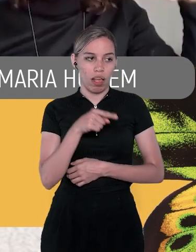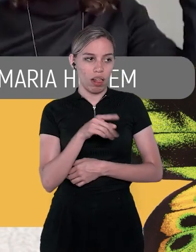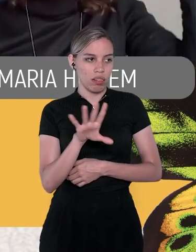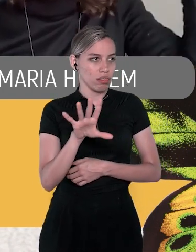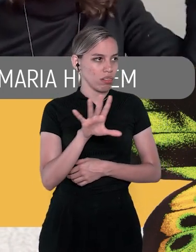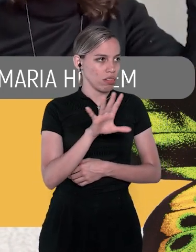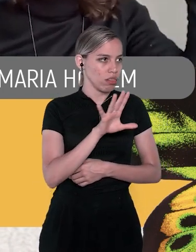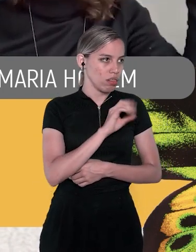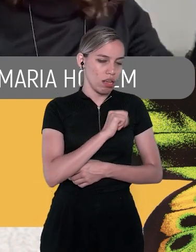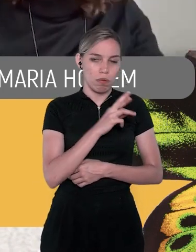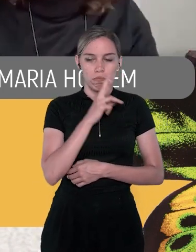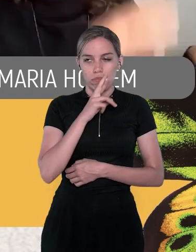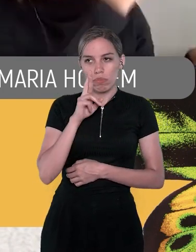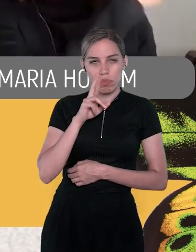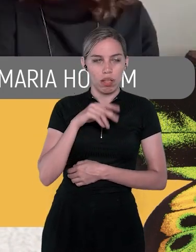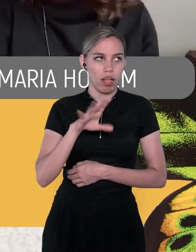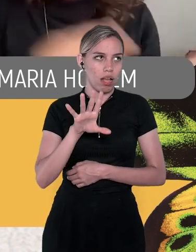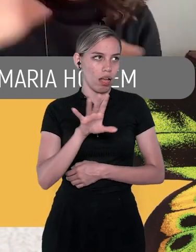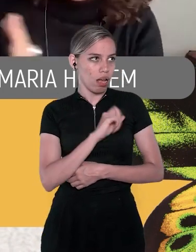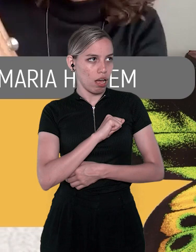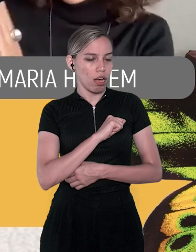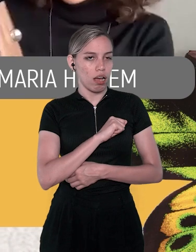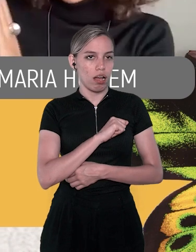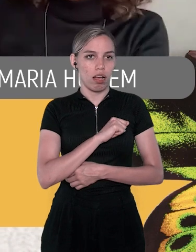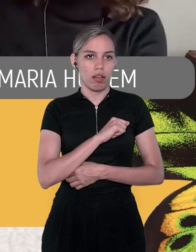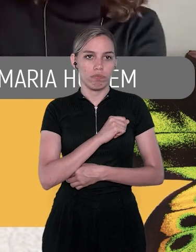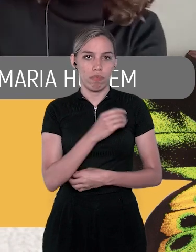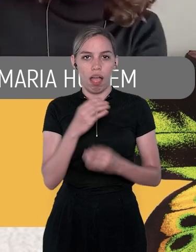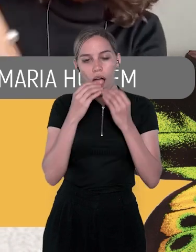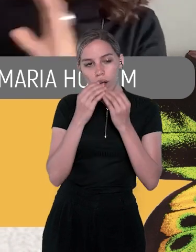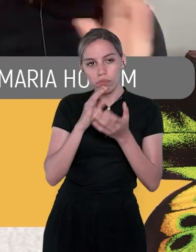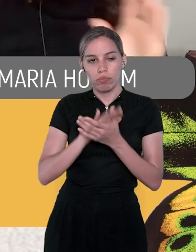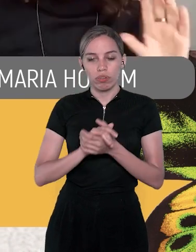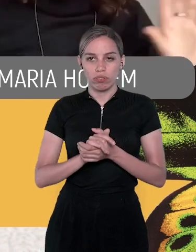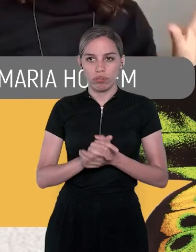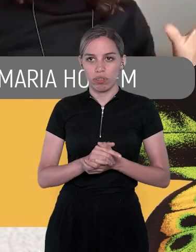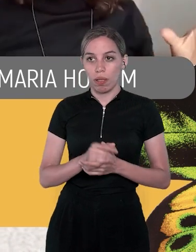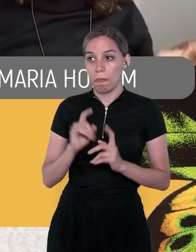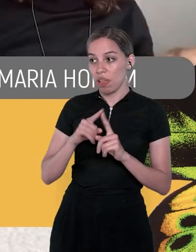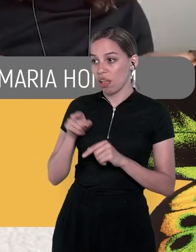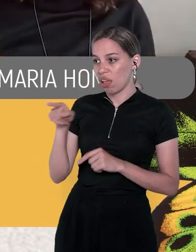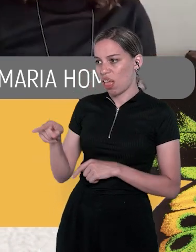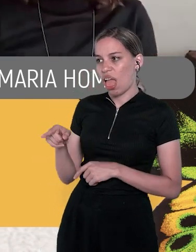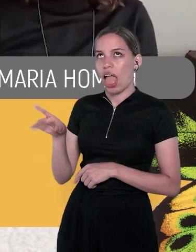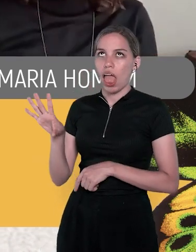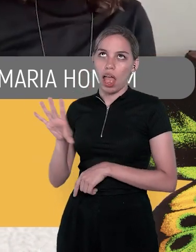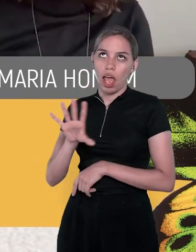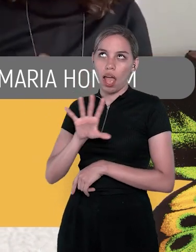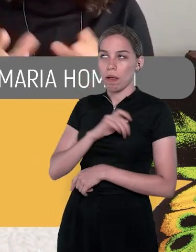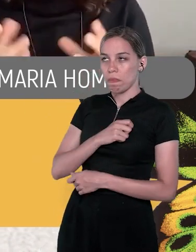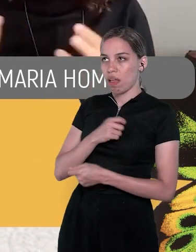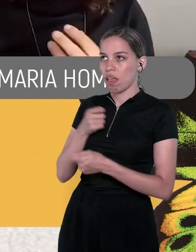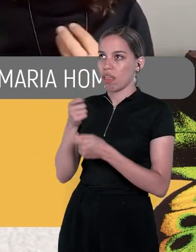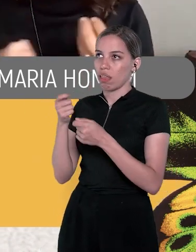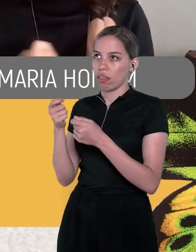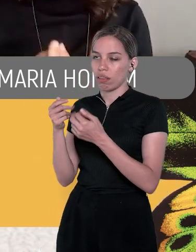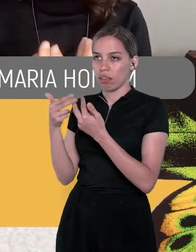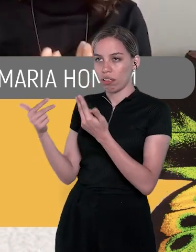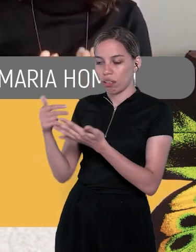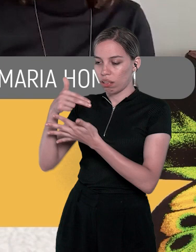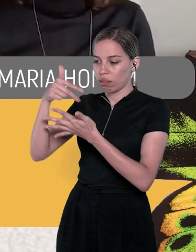ele gosta de fast food, que horrível. Ai, ela só vai... Mas aí eles estão ótimos, porque eles fazem